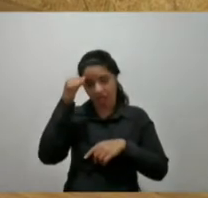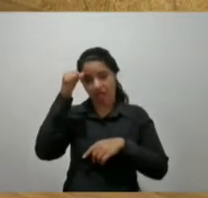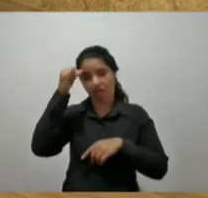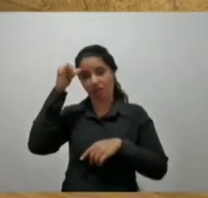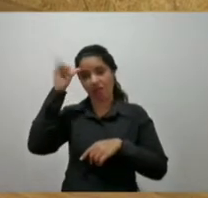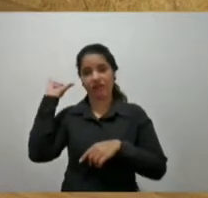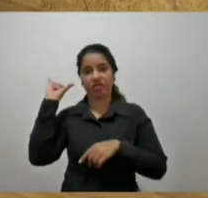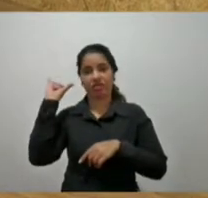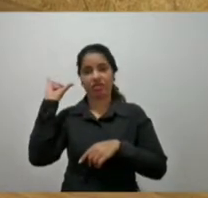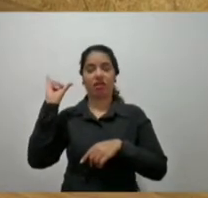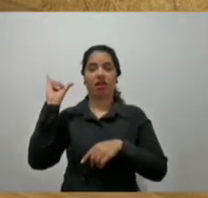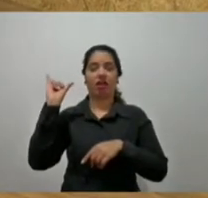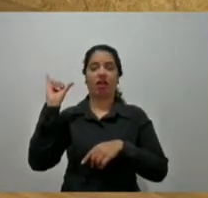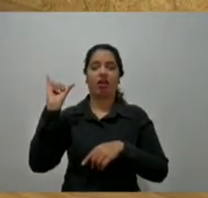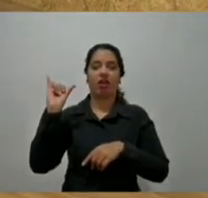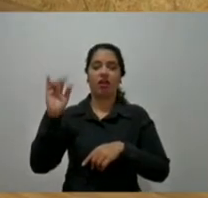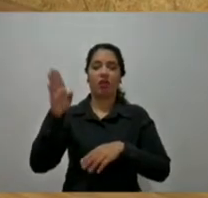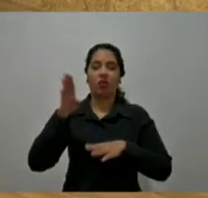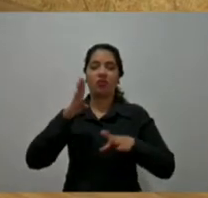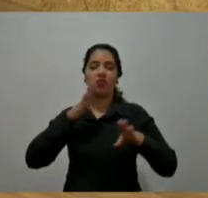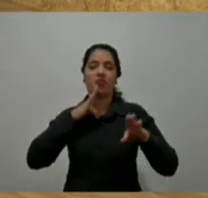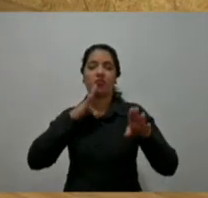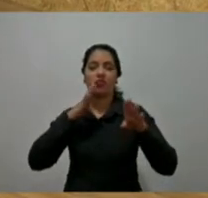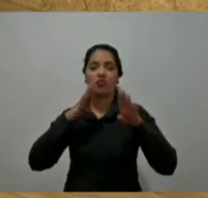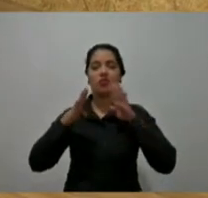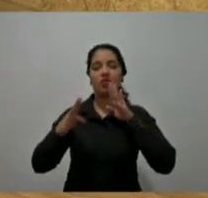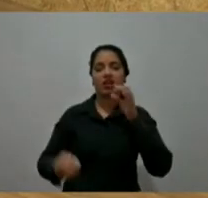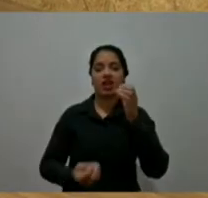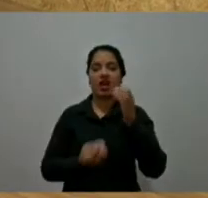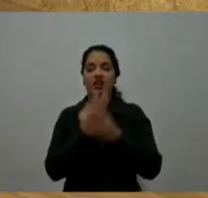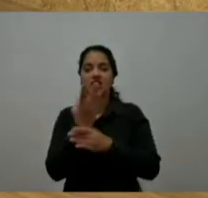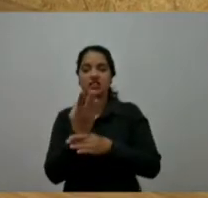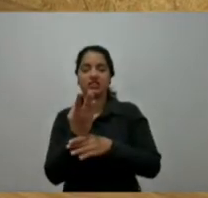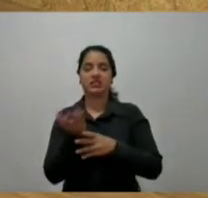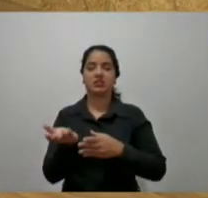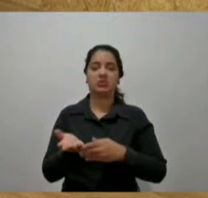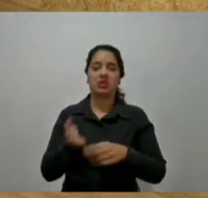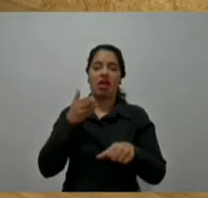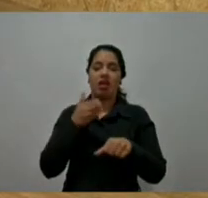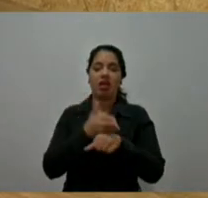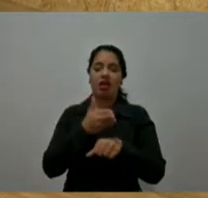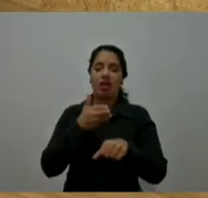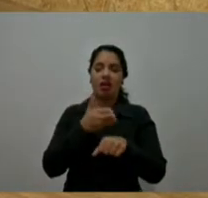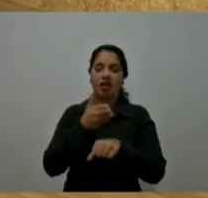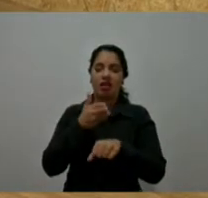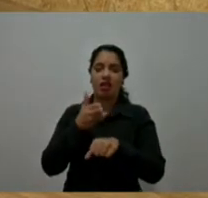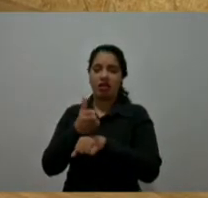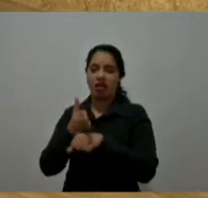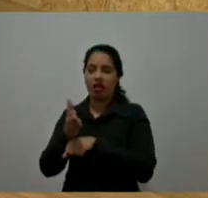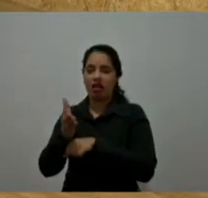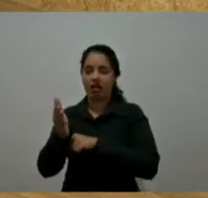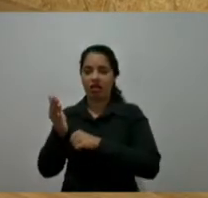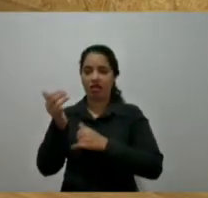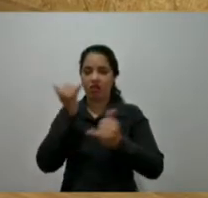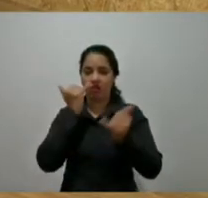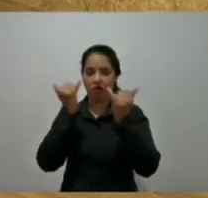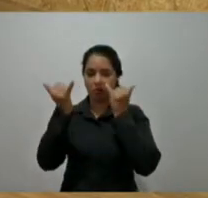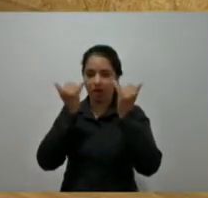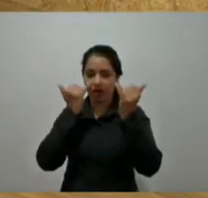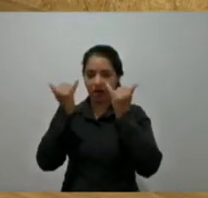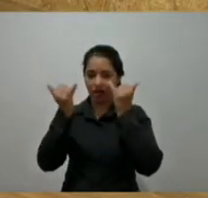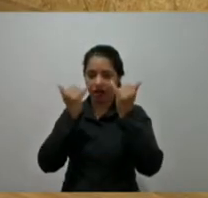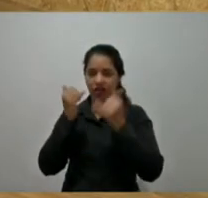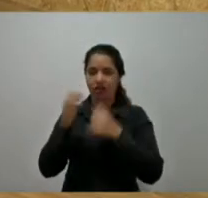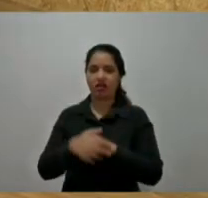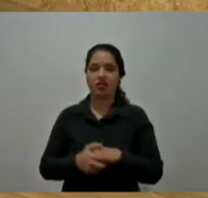Facebook, por exemplo, né, que tem muito acesso à informação, tem muito dado e acabam virando quase monopolistas,